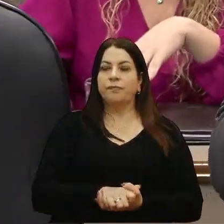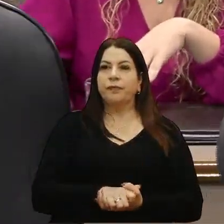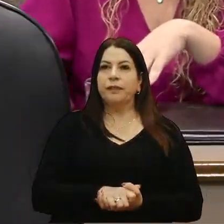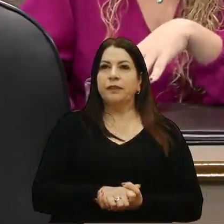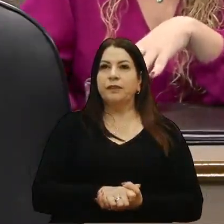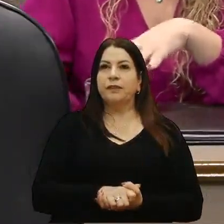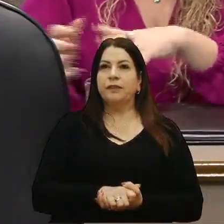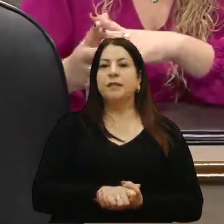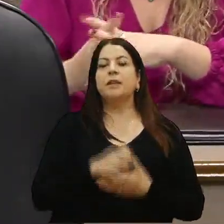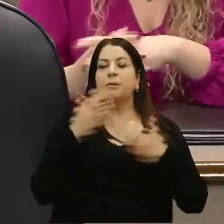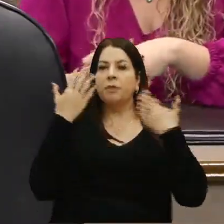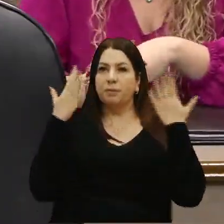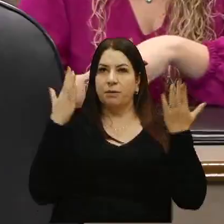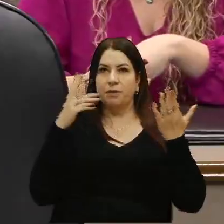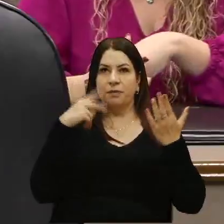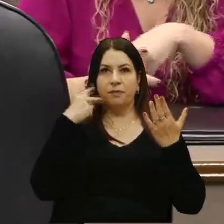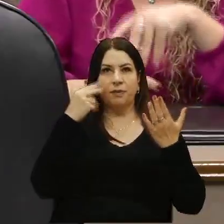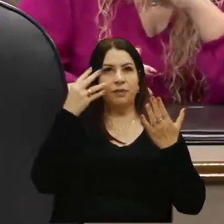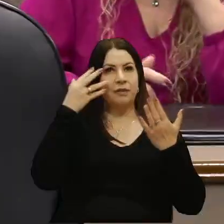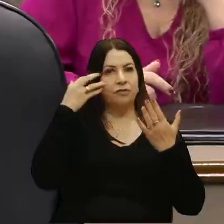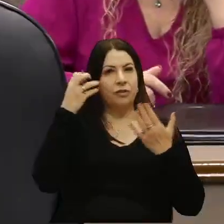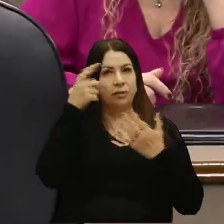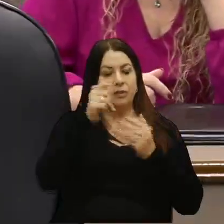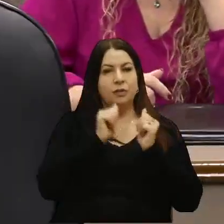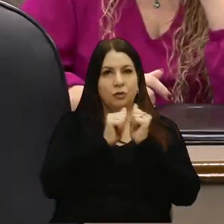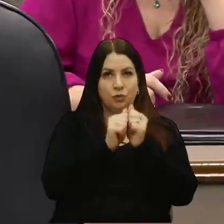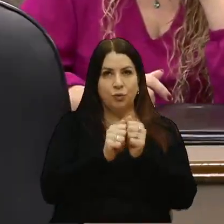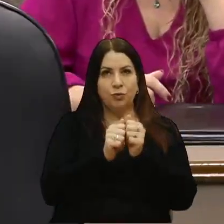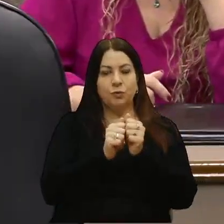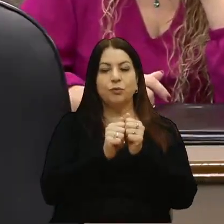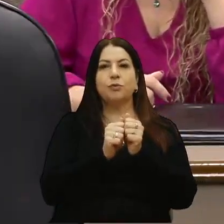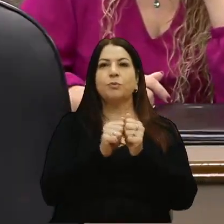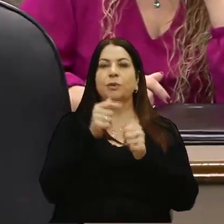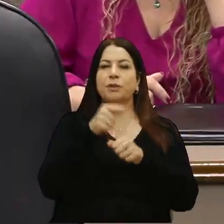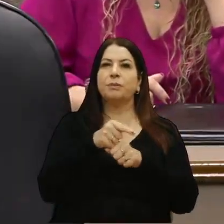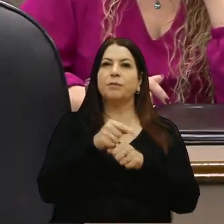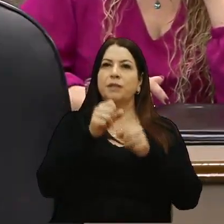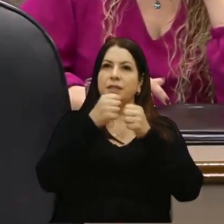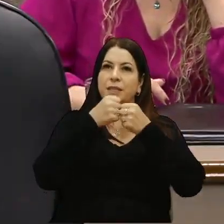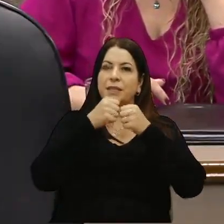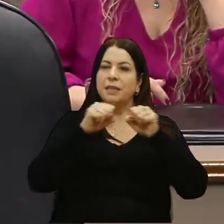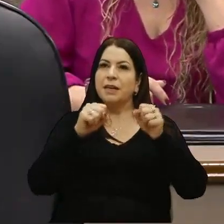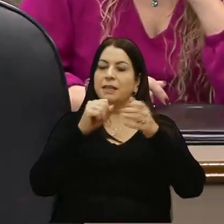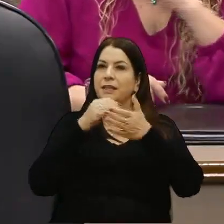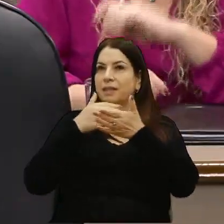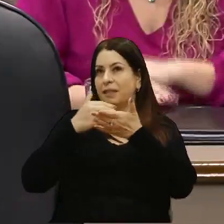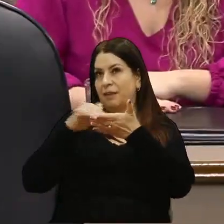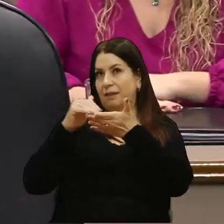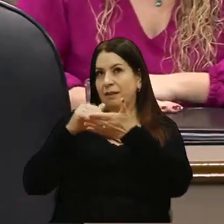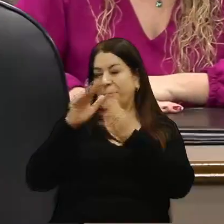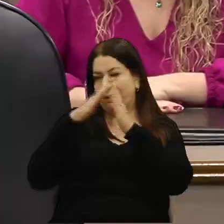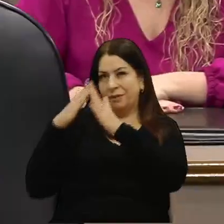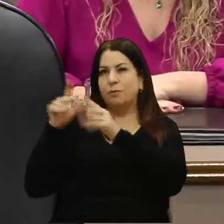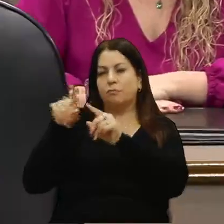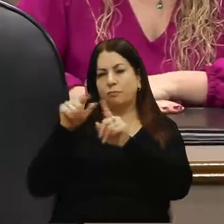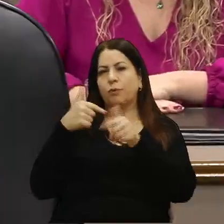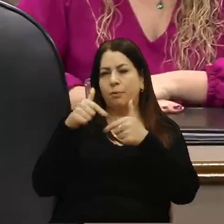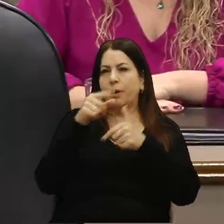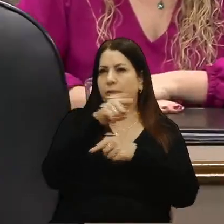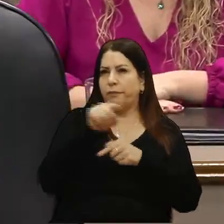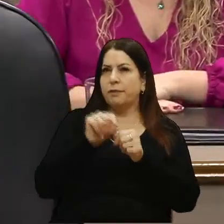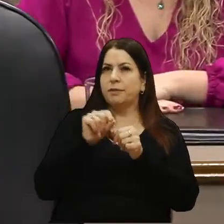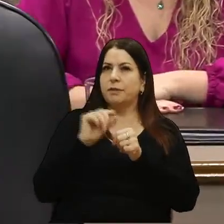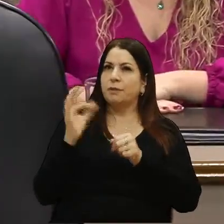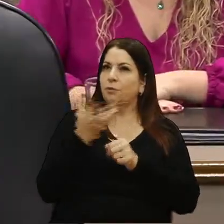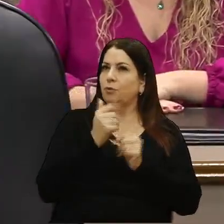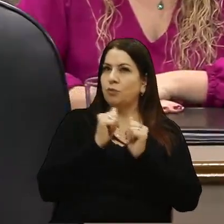Antes de mais nada, parabenizar o vereador Jack, que está aqui conosco, pela sua passagem pela Secretaria de Habitação. Meus parabéns pelo trabalho que fizesse ali. Estamos às